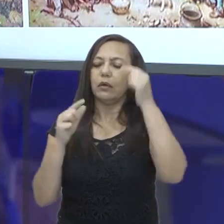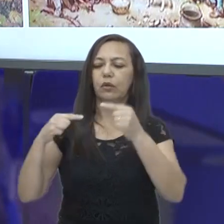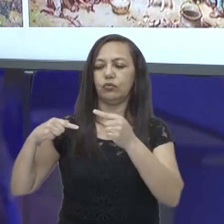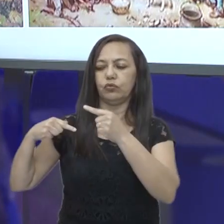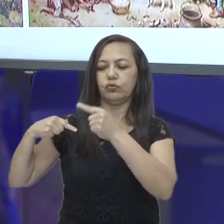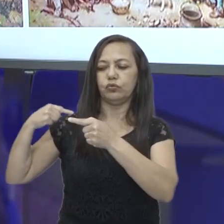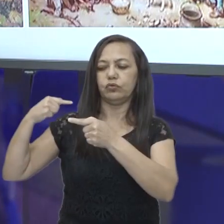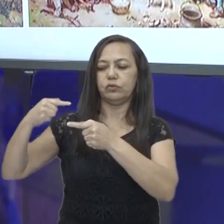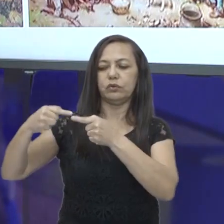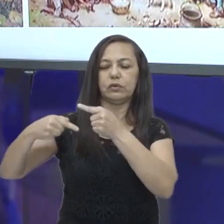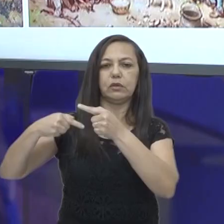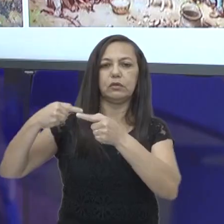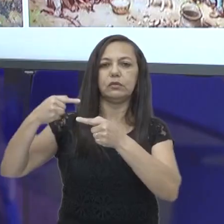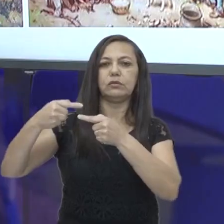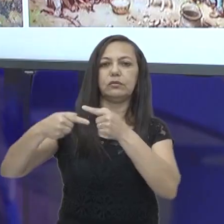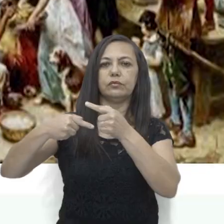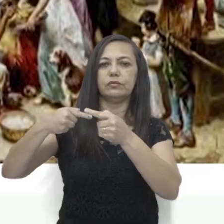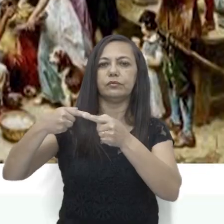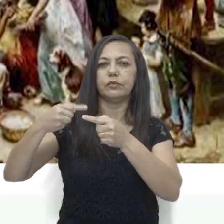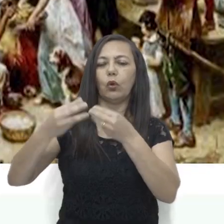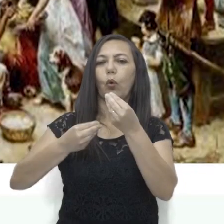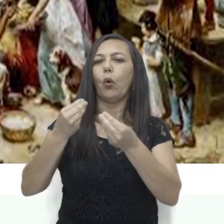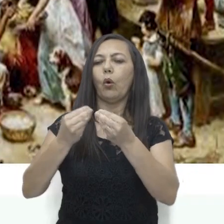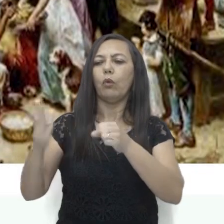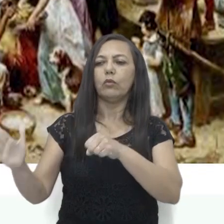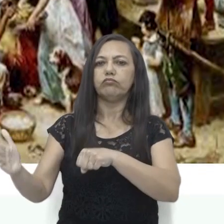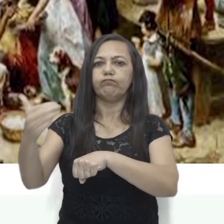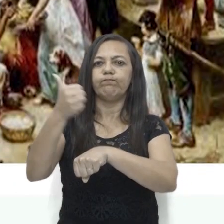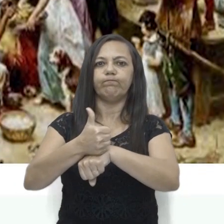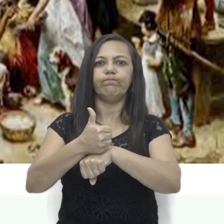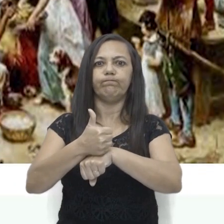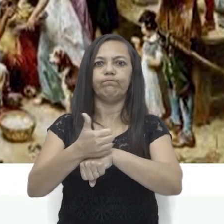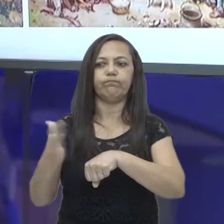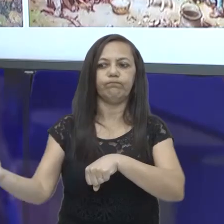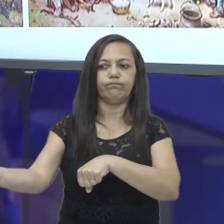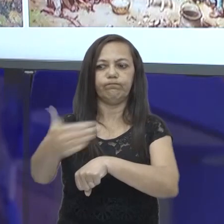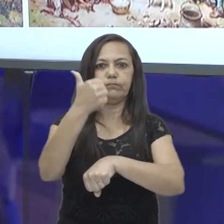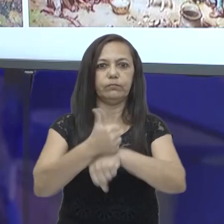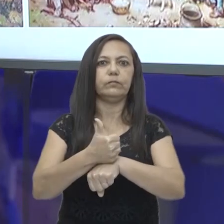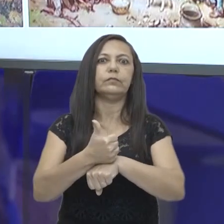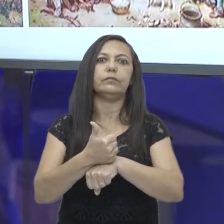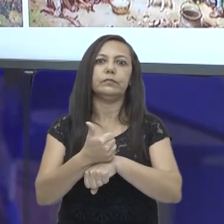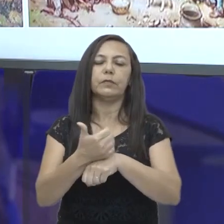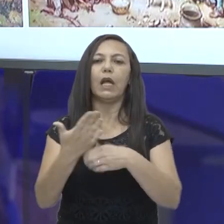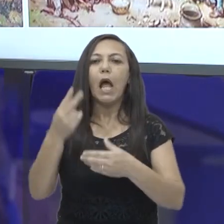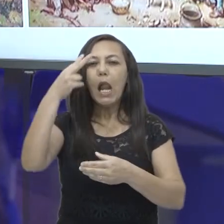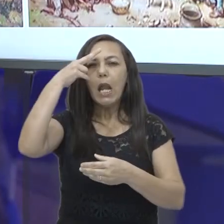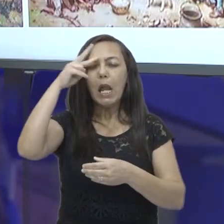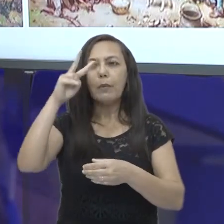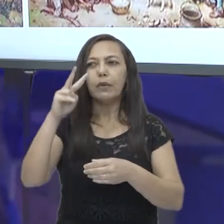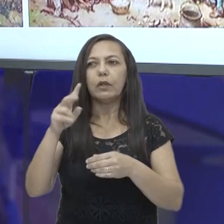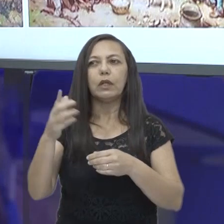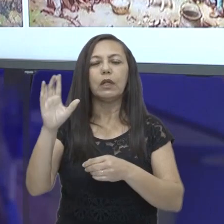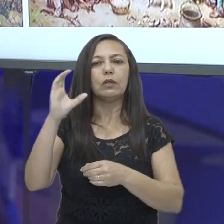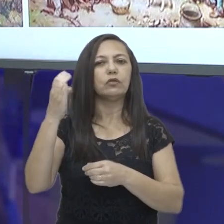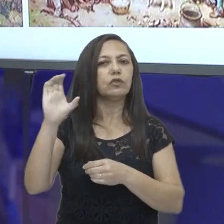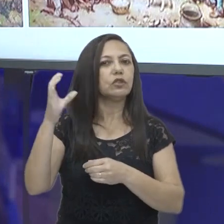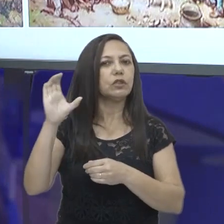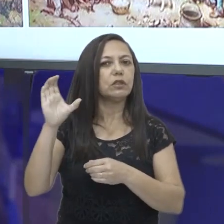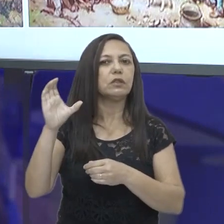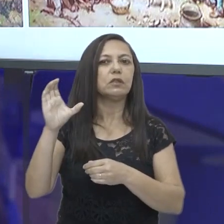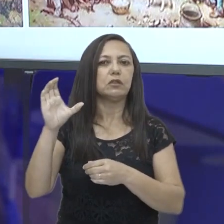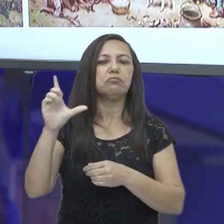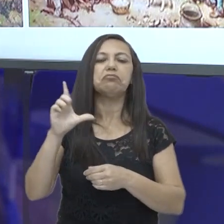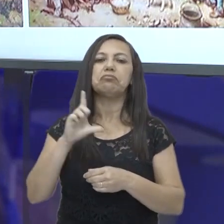geração em geração pela colonização. Beleza? Lembre-se que esses indígenas tinham toda uma autonomia,